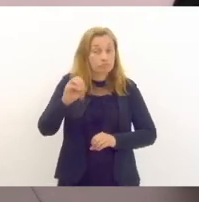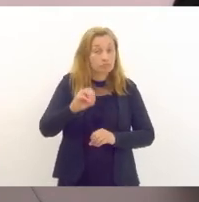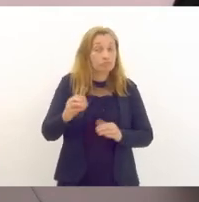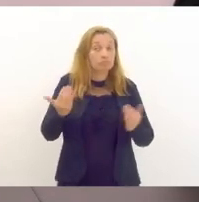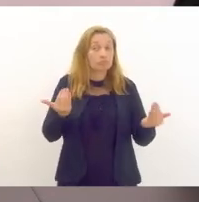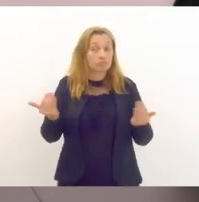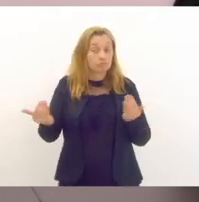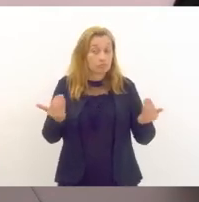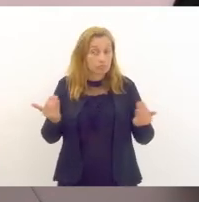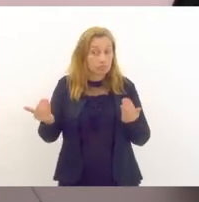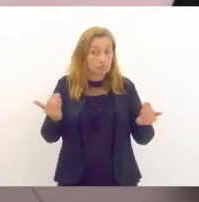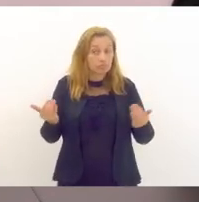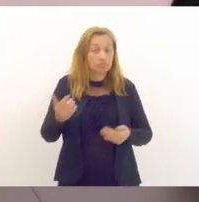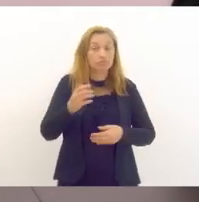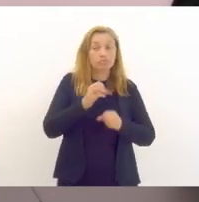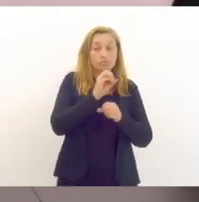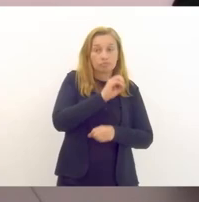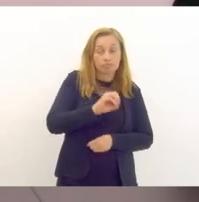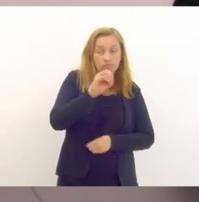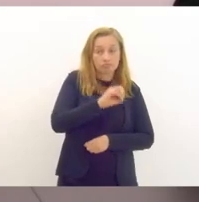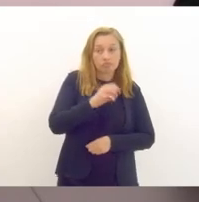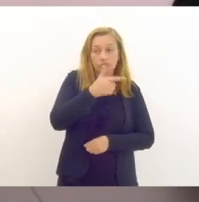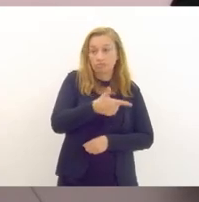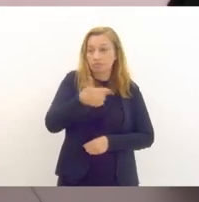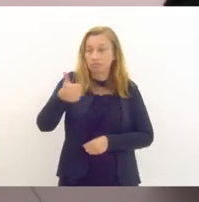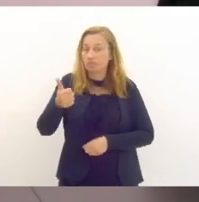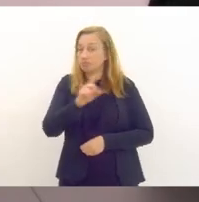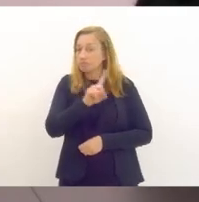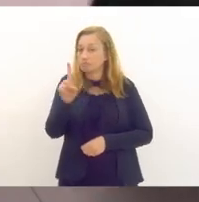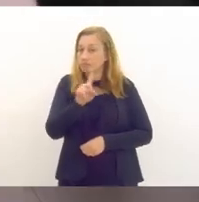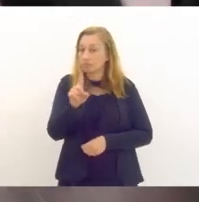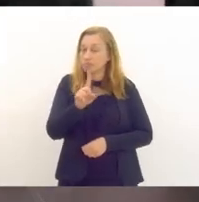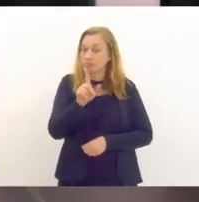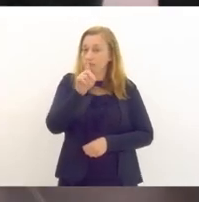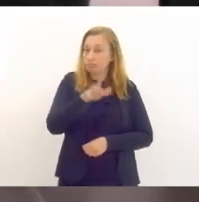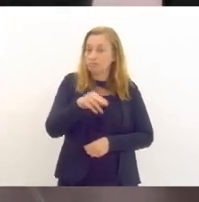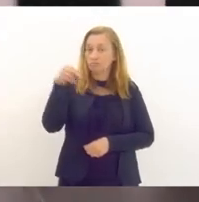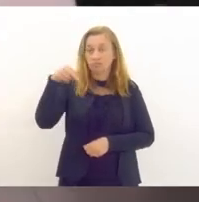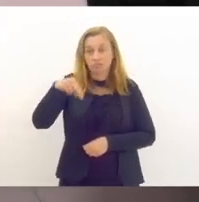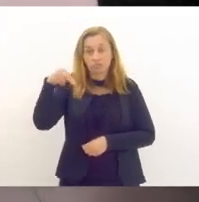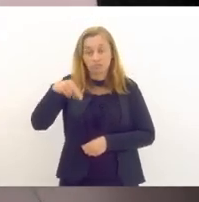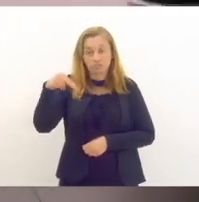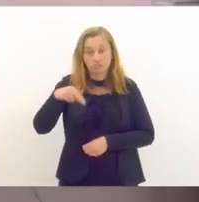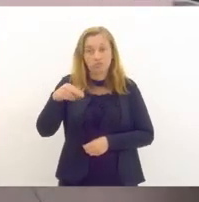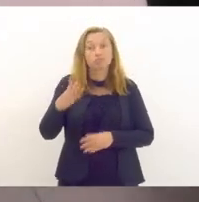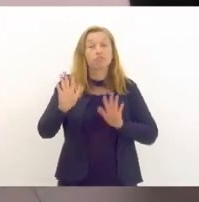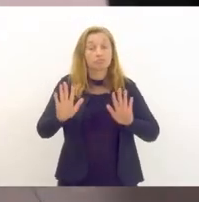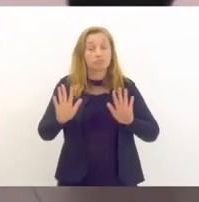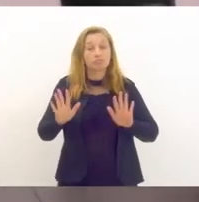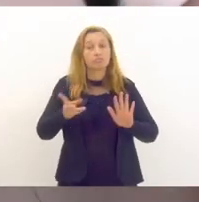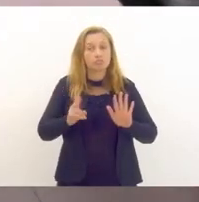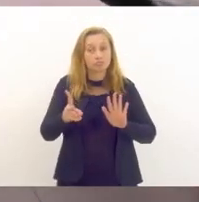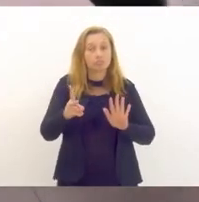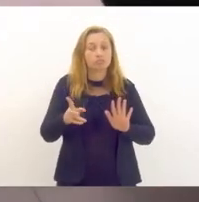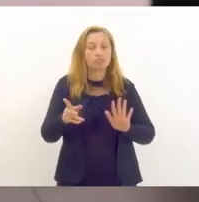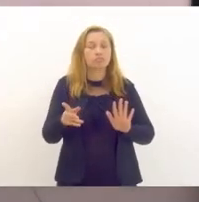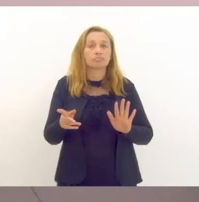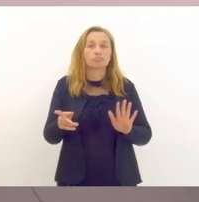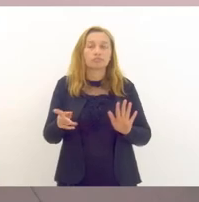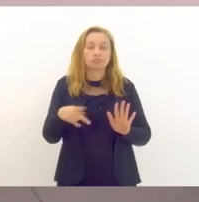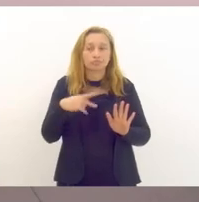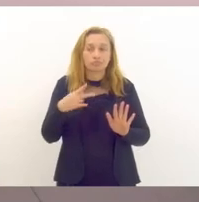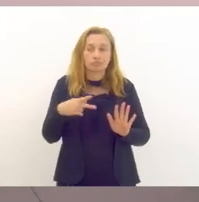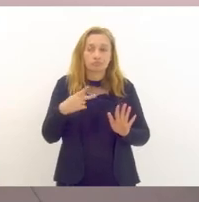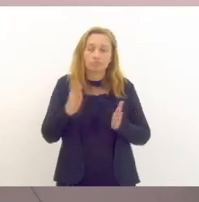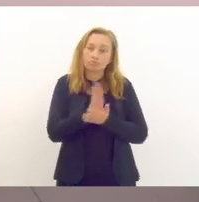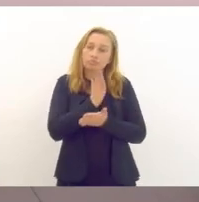outubro de 21 e não está diferente em novembro mas aí como eu sempre faço com